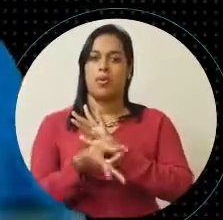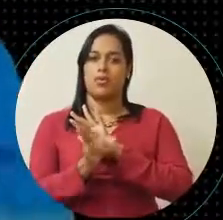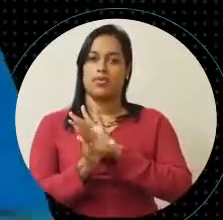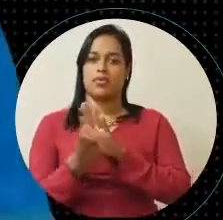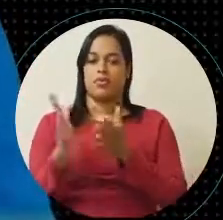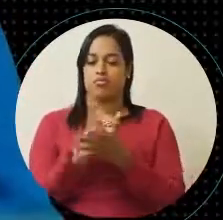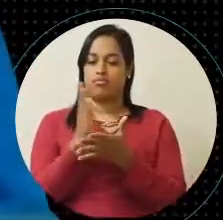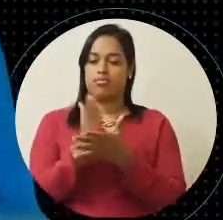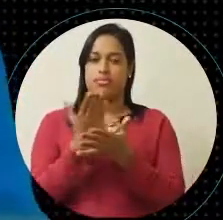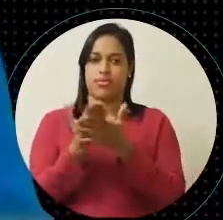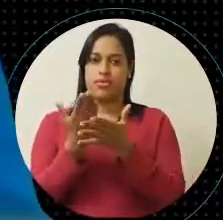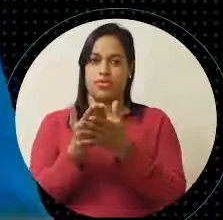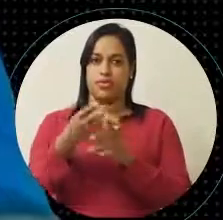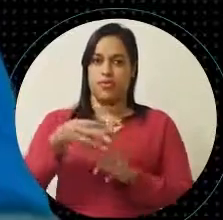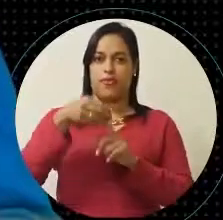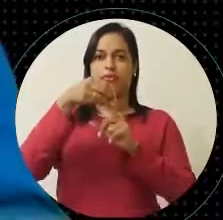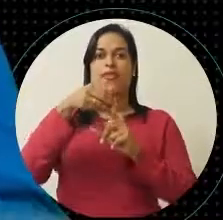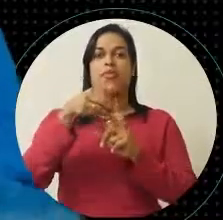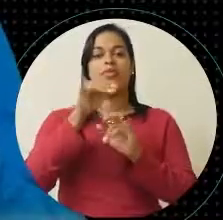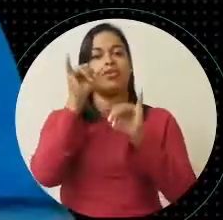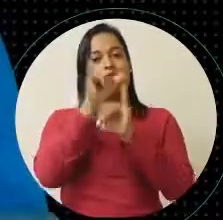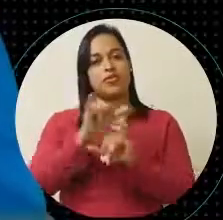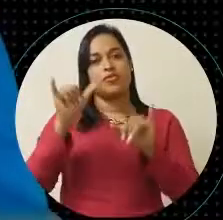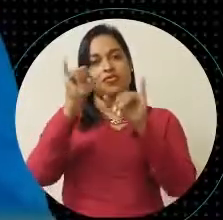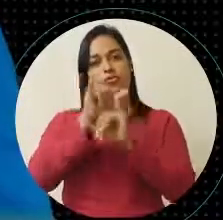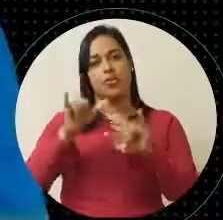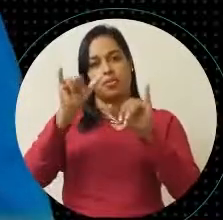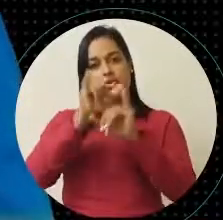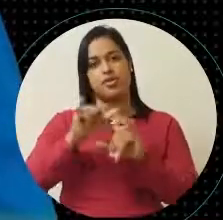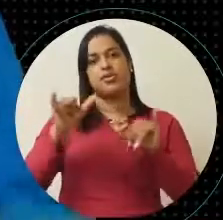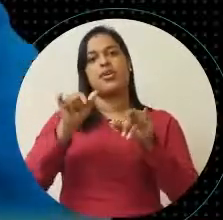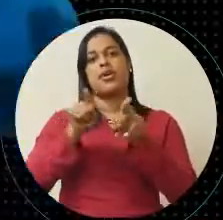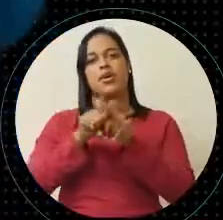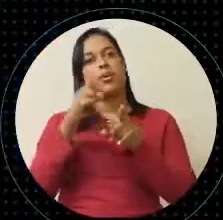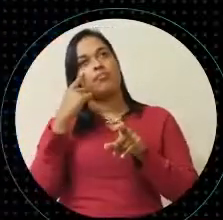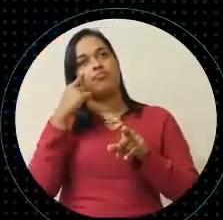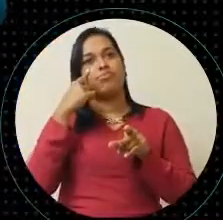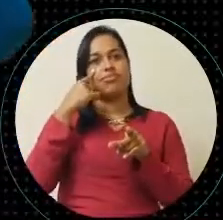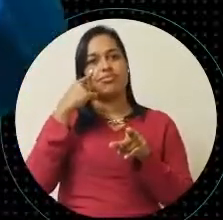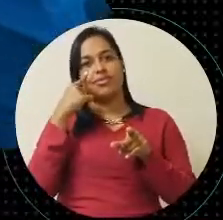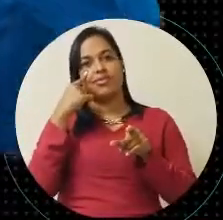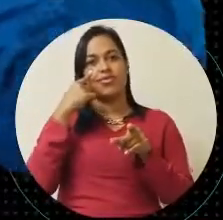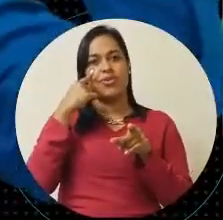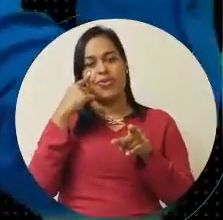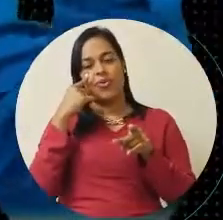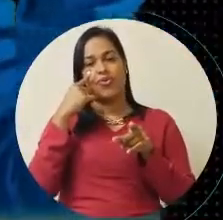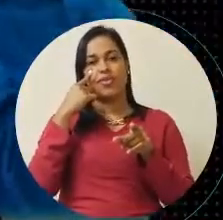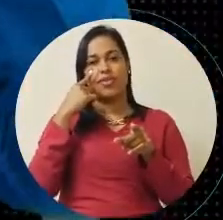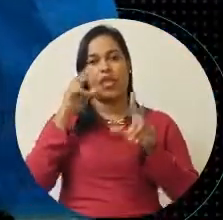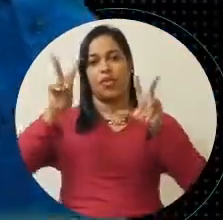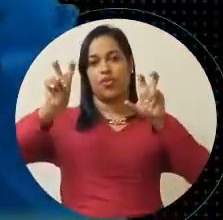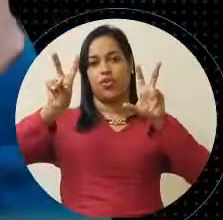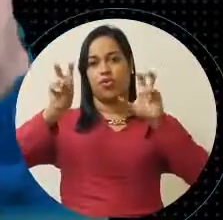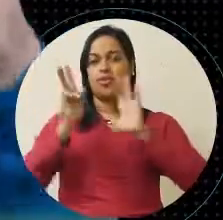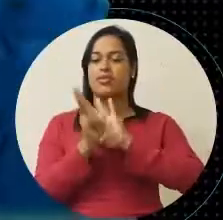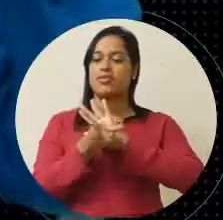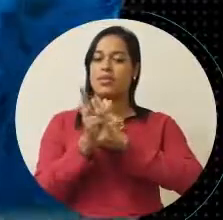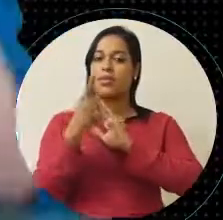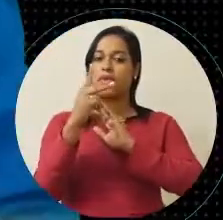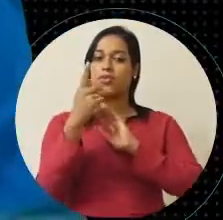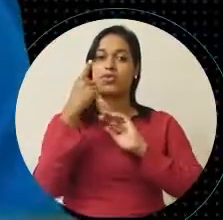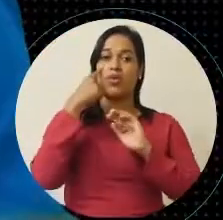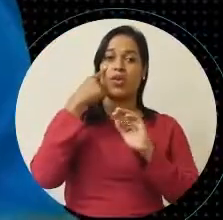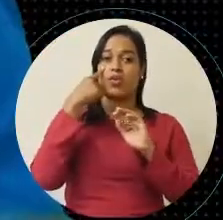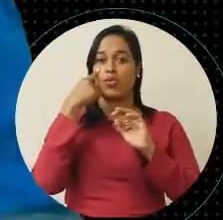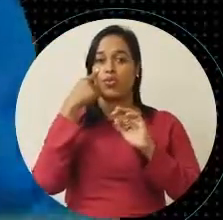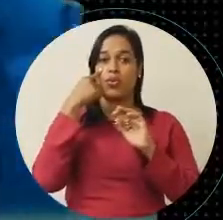de estudo é a nossa principal fonte de informação e o fórum você pode tirar dúvidas. Coloque sempre no título do fórum a sua dúvida. Se